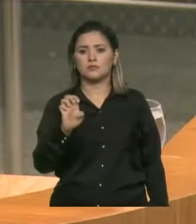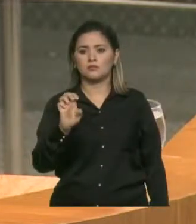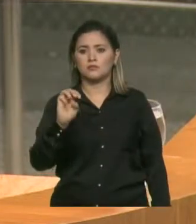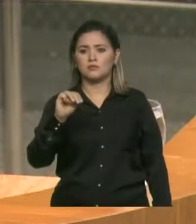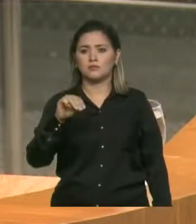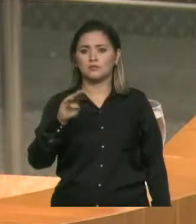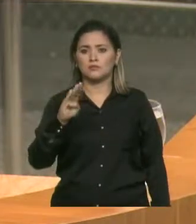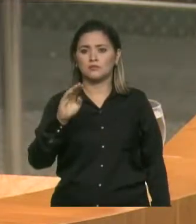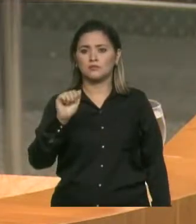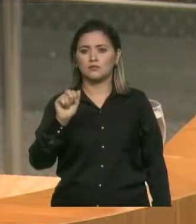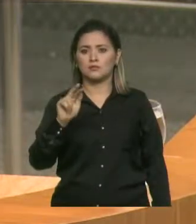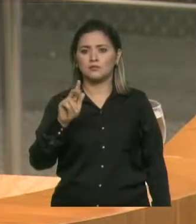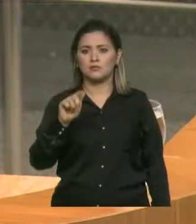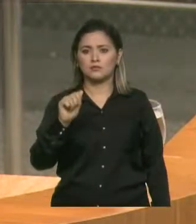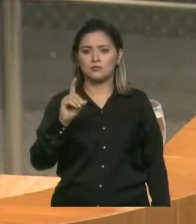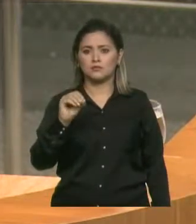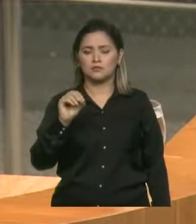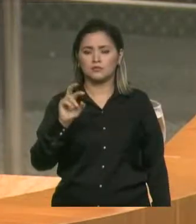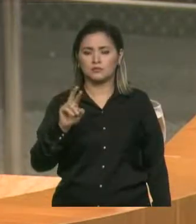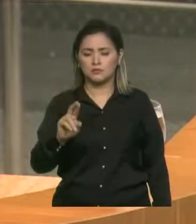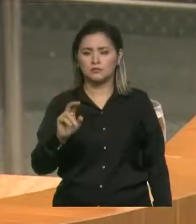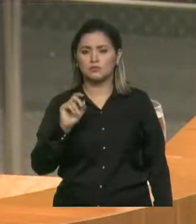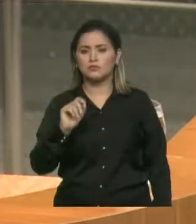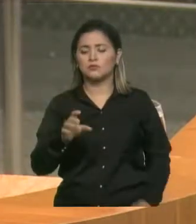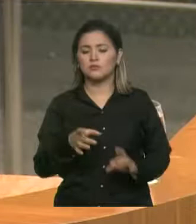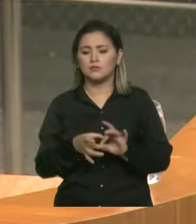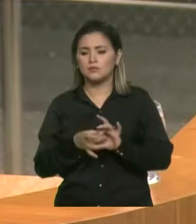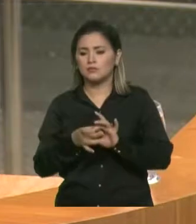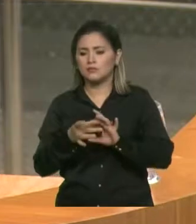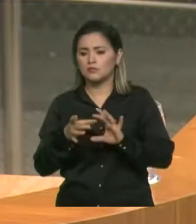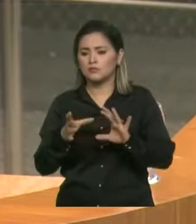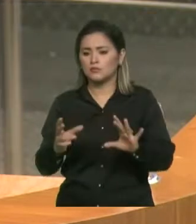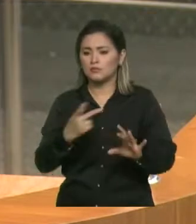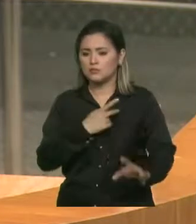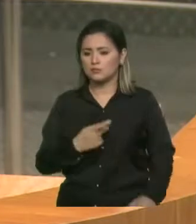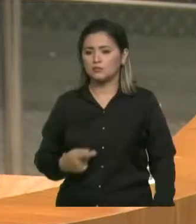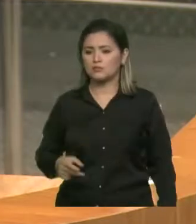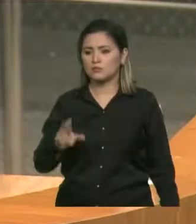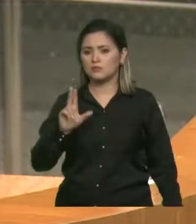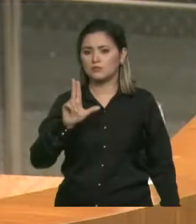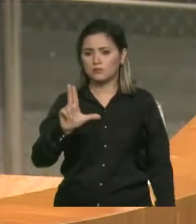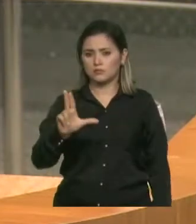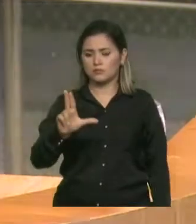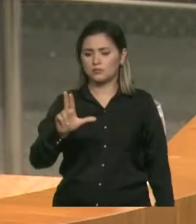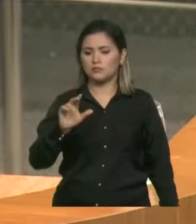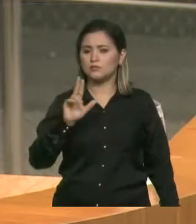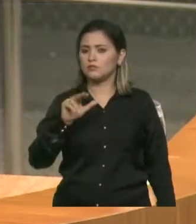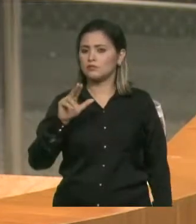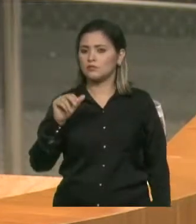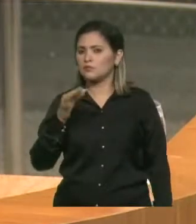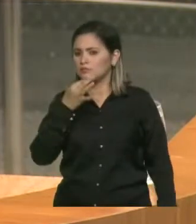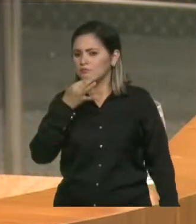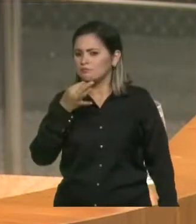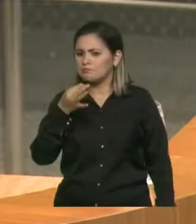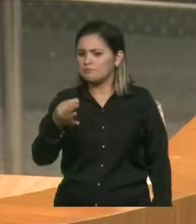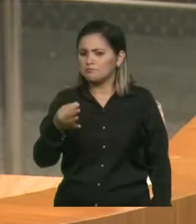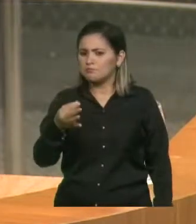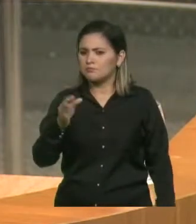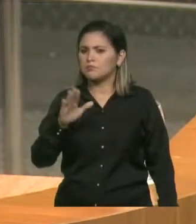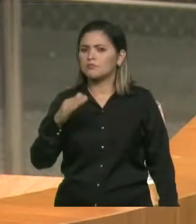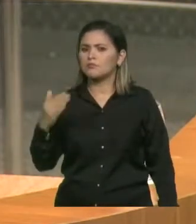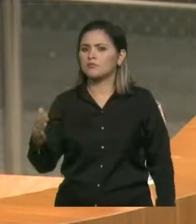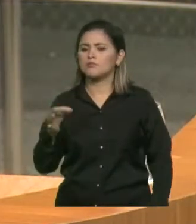concedeu liberdade ao presidente Lula, não se manifestou quando o juiz Sérgio Moro,